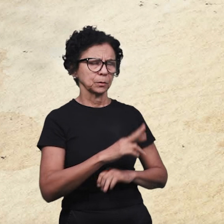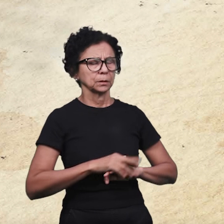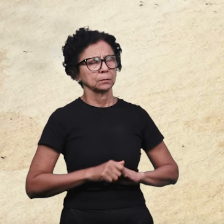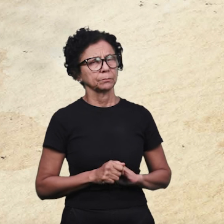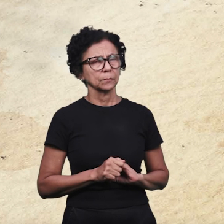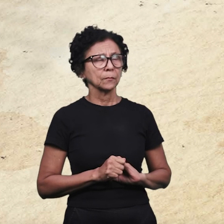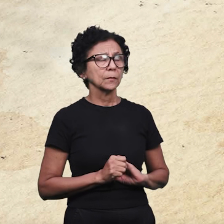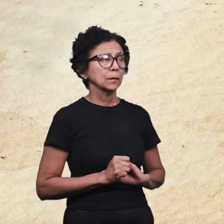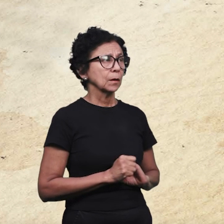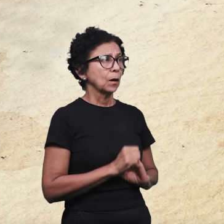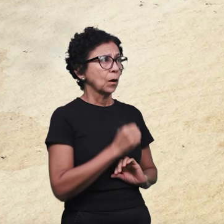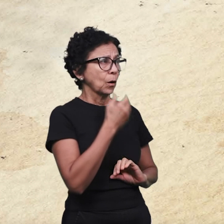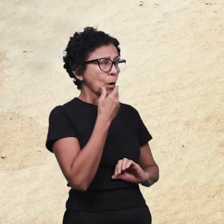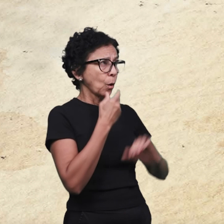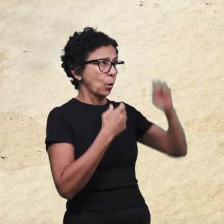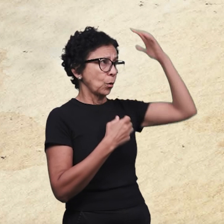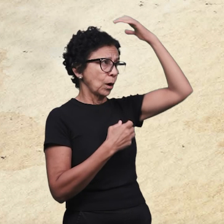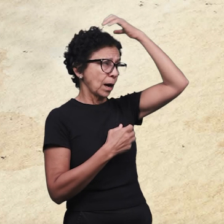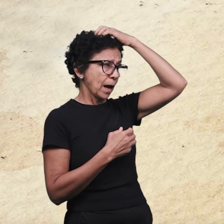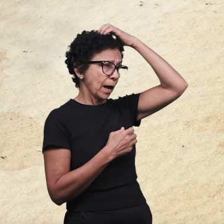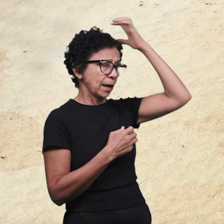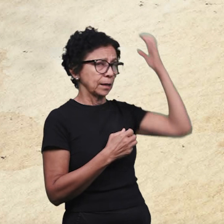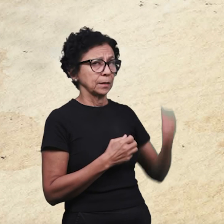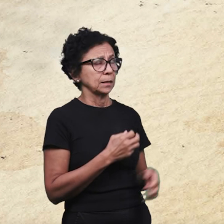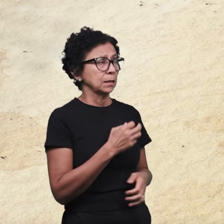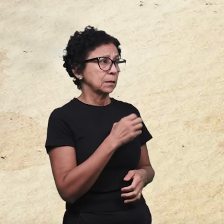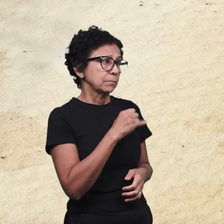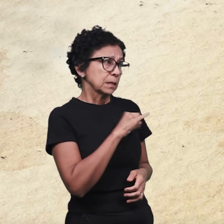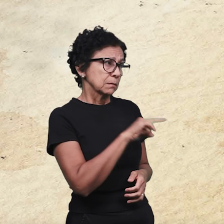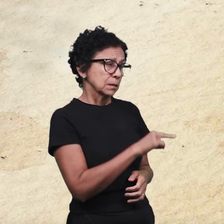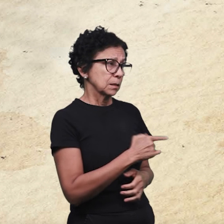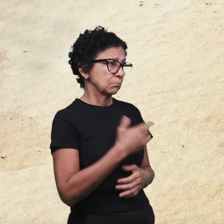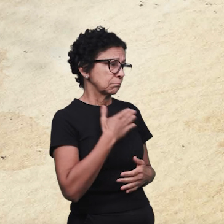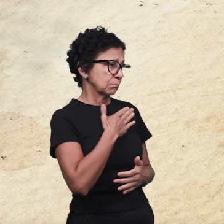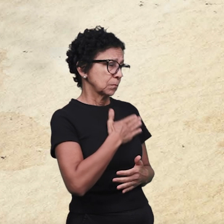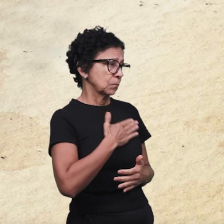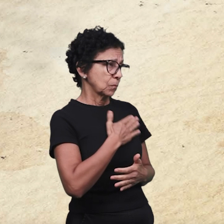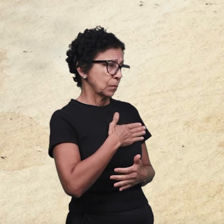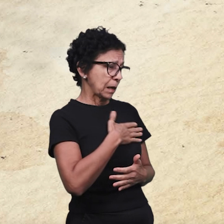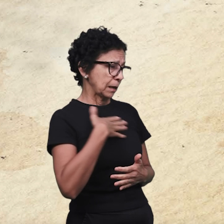achei graça aos teus olhos, e se bem parecer ao rei,